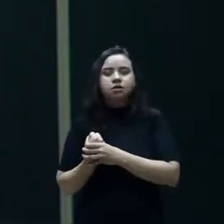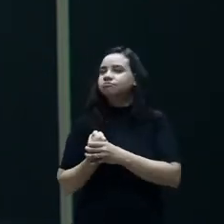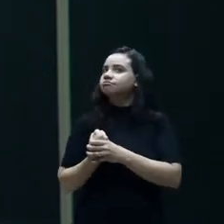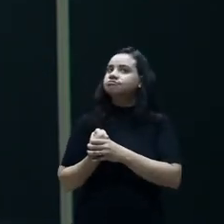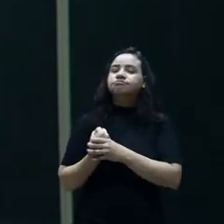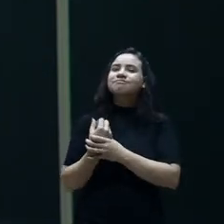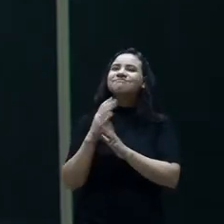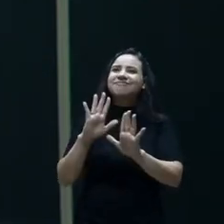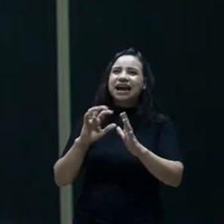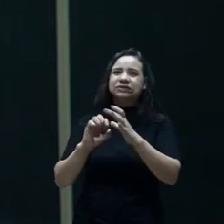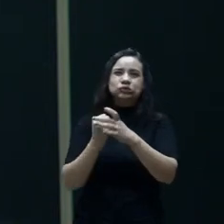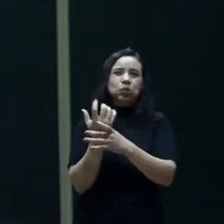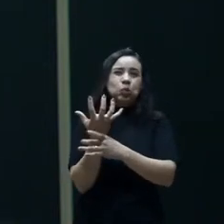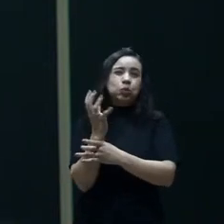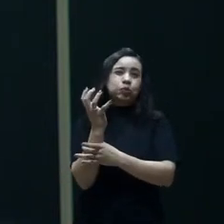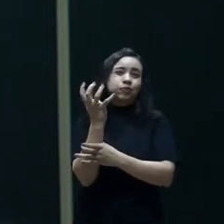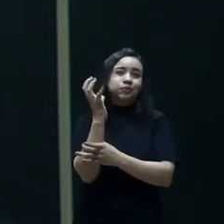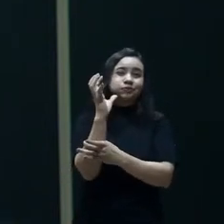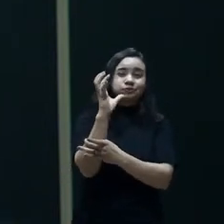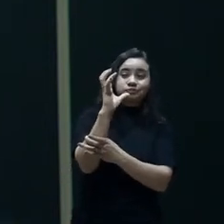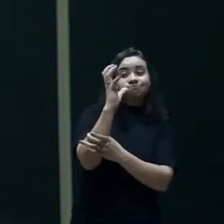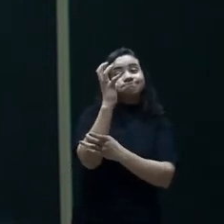Ele vai crescendo e começa até bem,